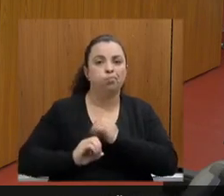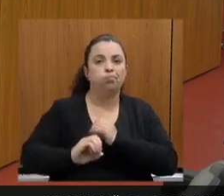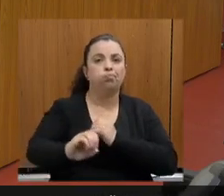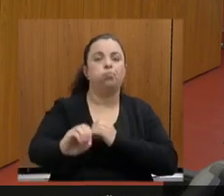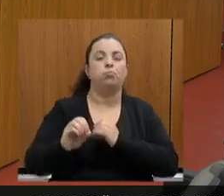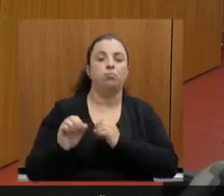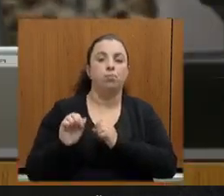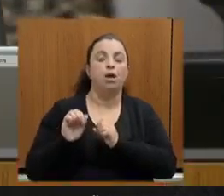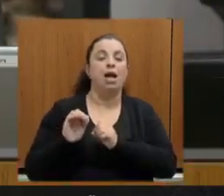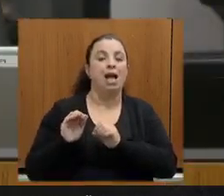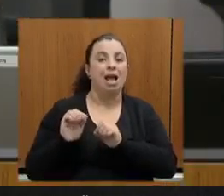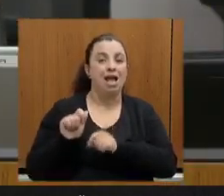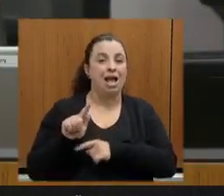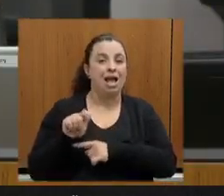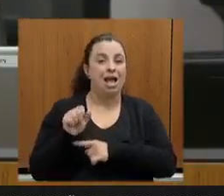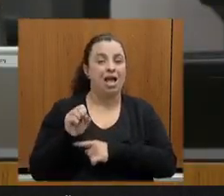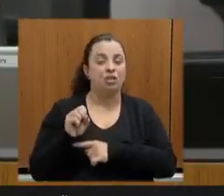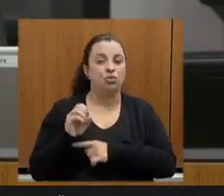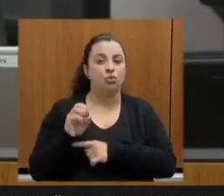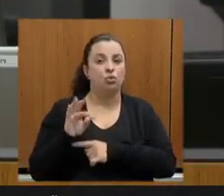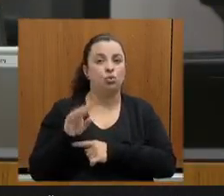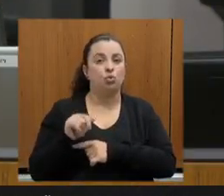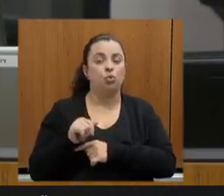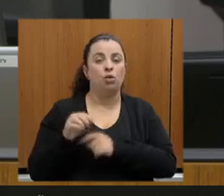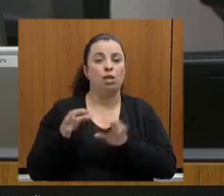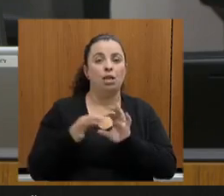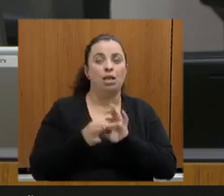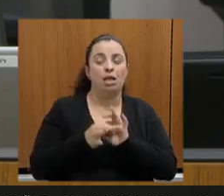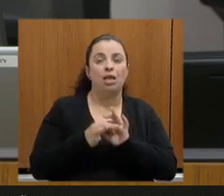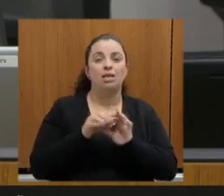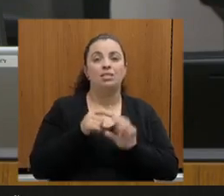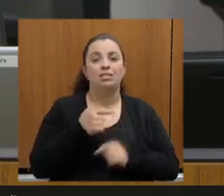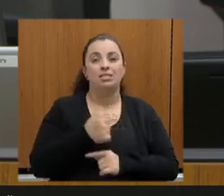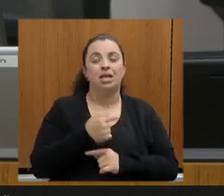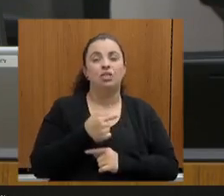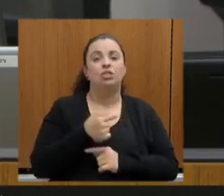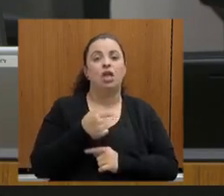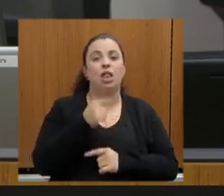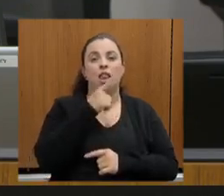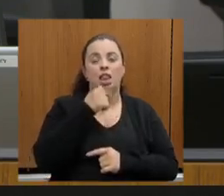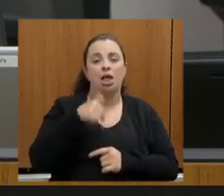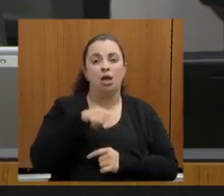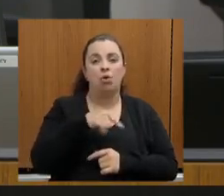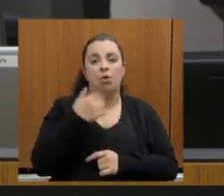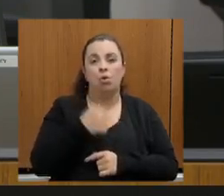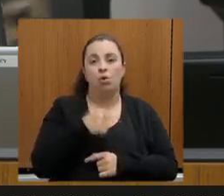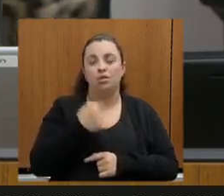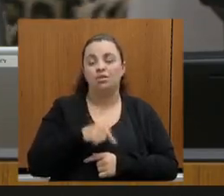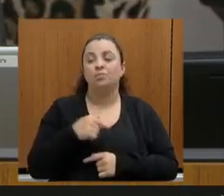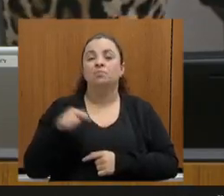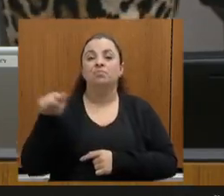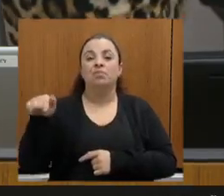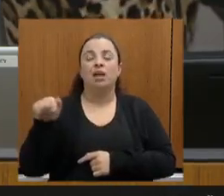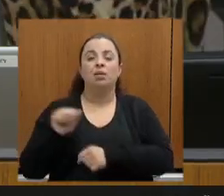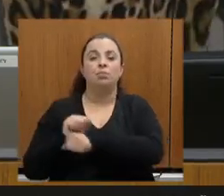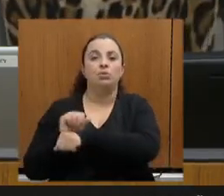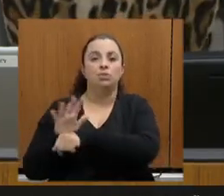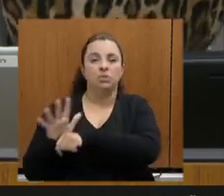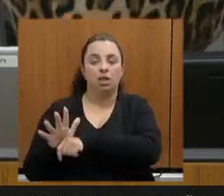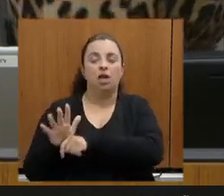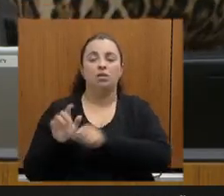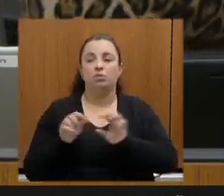município de Sete Lagoas a Montes Claros no norte de Minas de autoria do deputado Gil